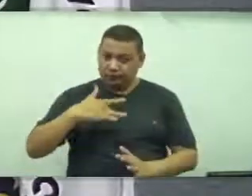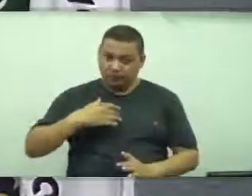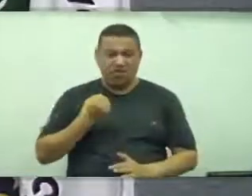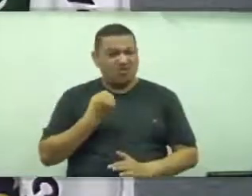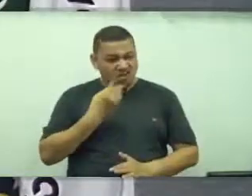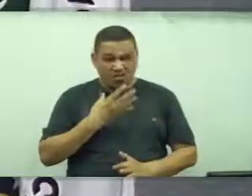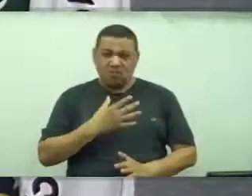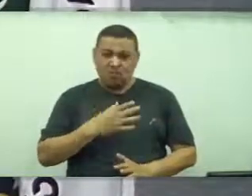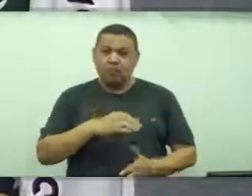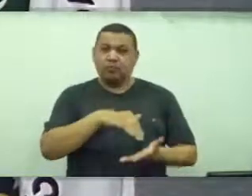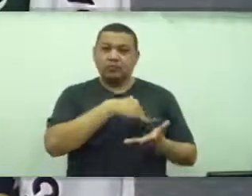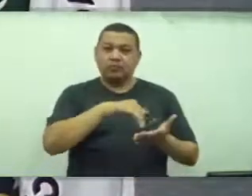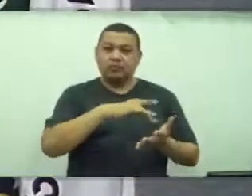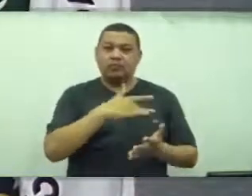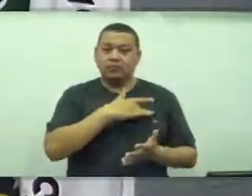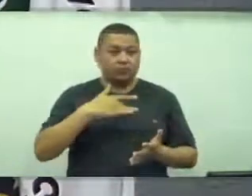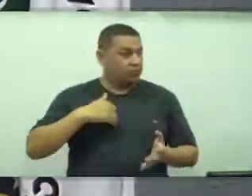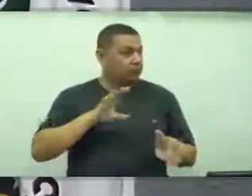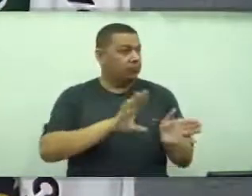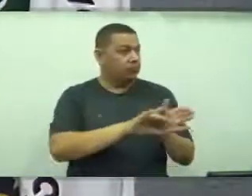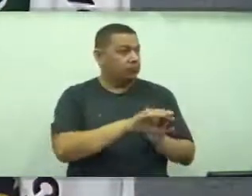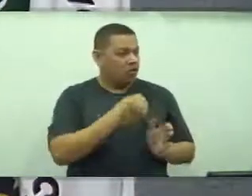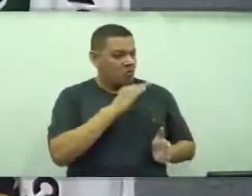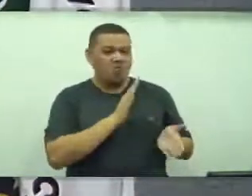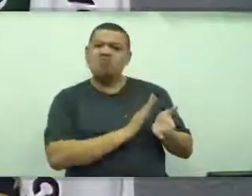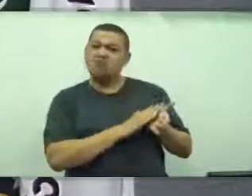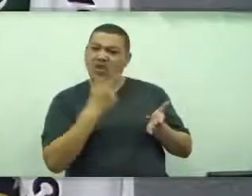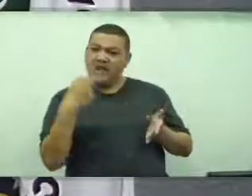Saúde do município de Cacoal